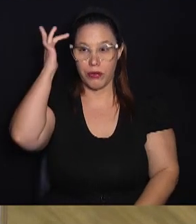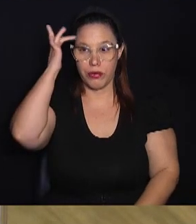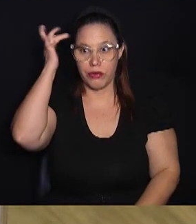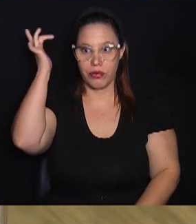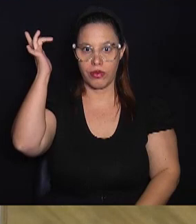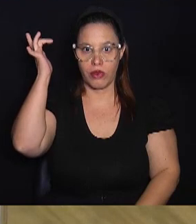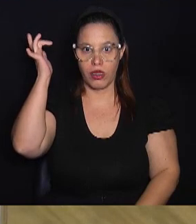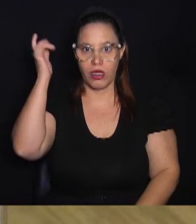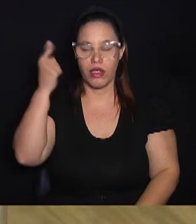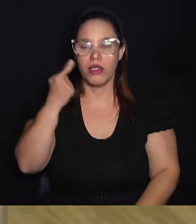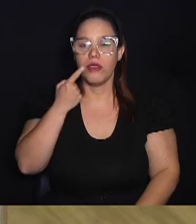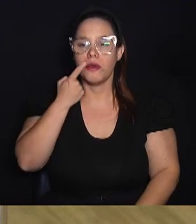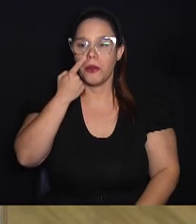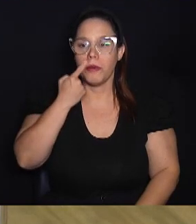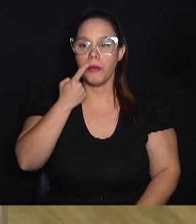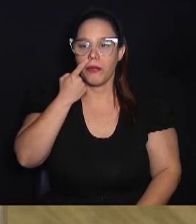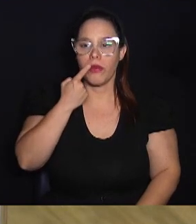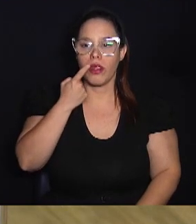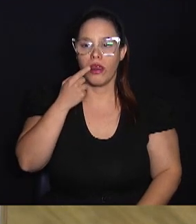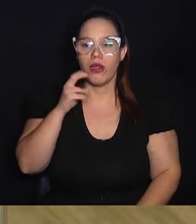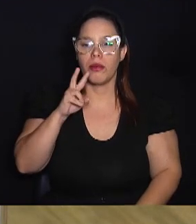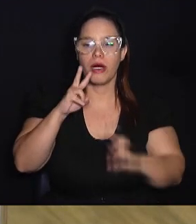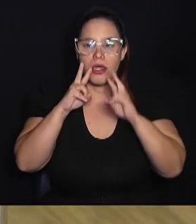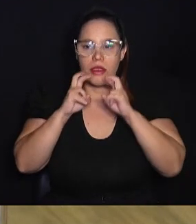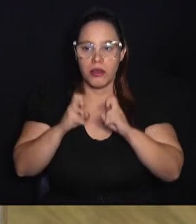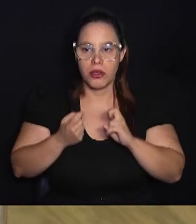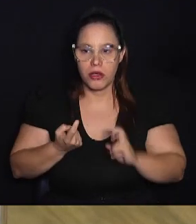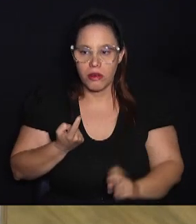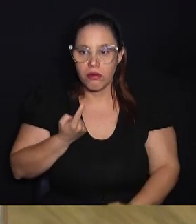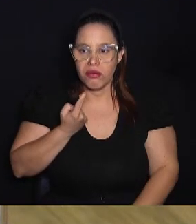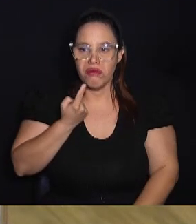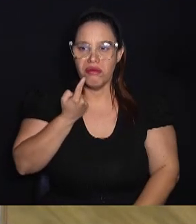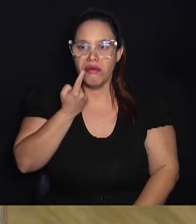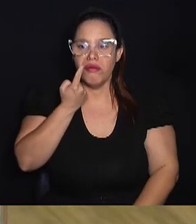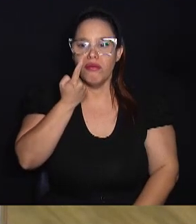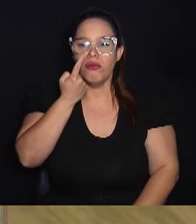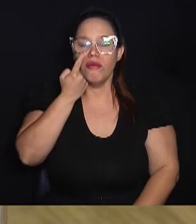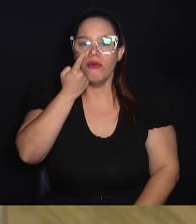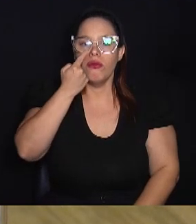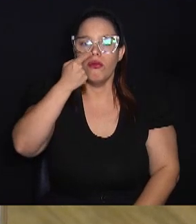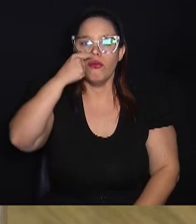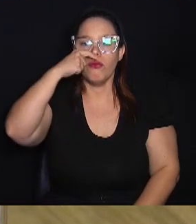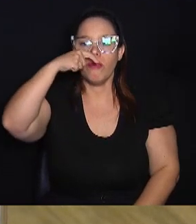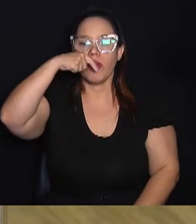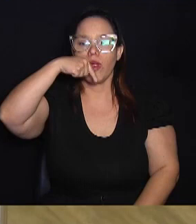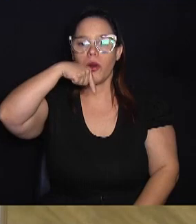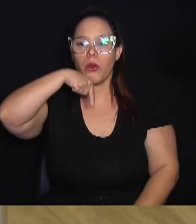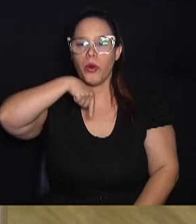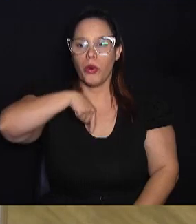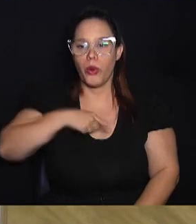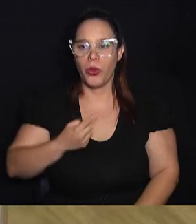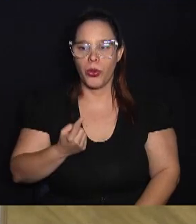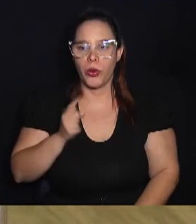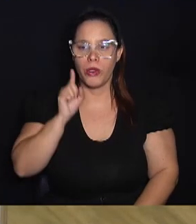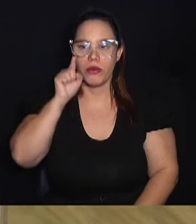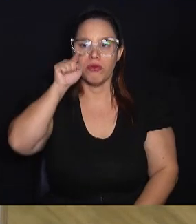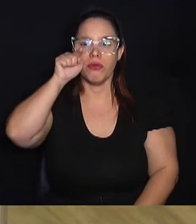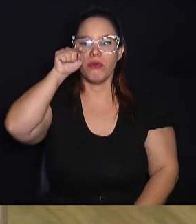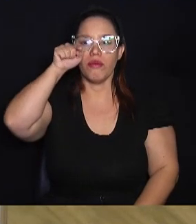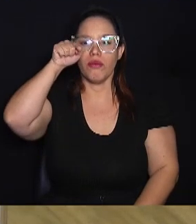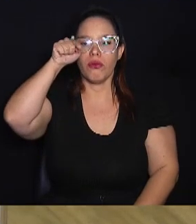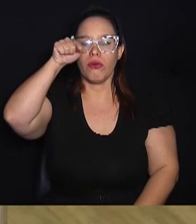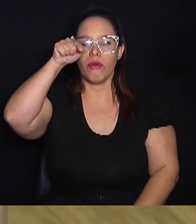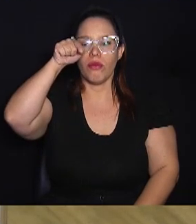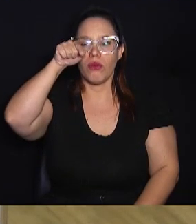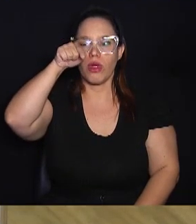entrada das narinas para você perceber o ar passando na entrada das narinas quando entra e quando sai percebe que